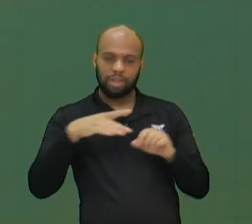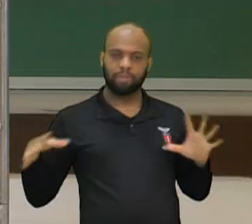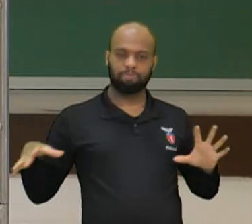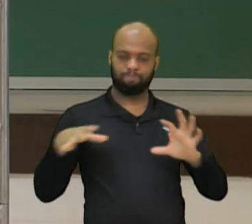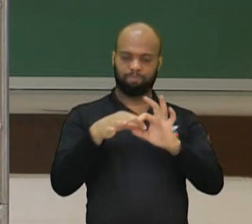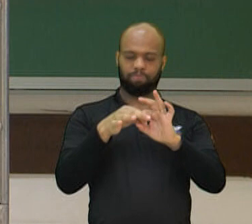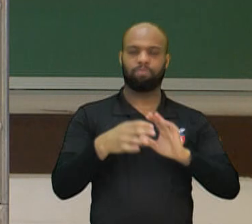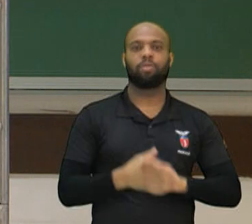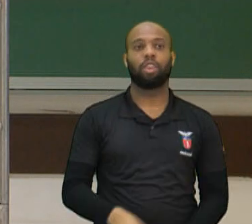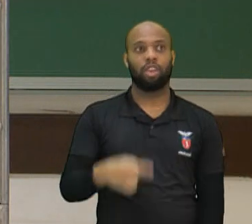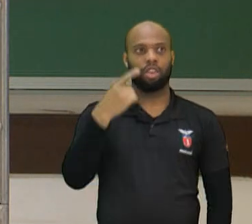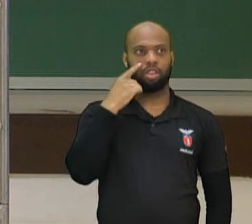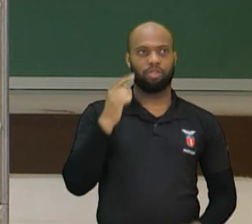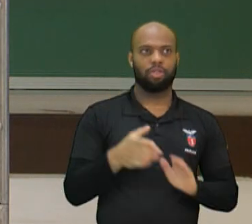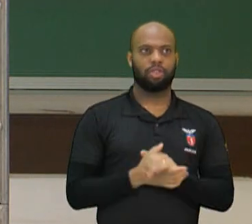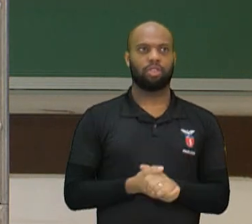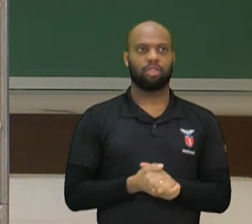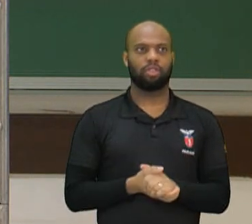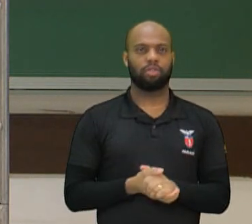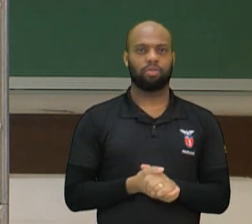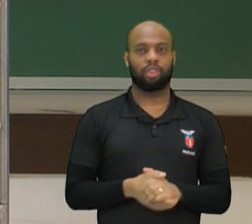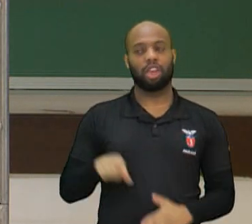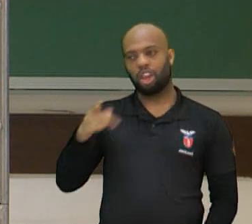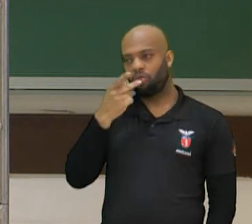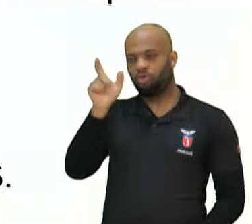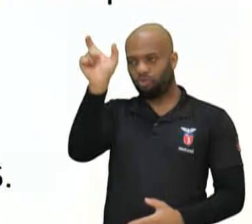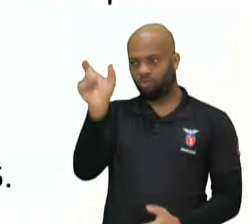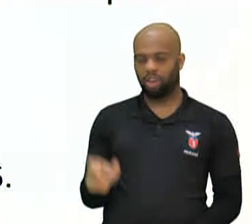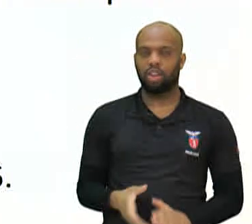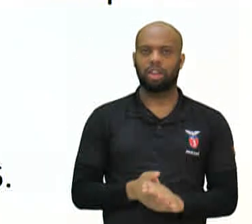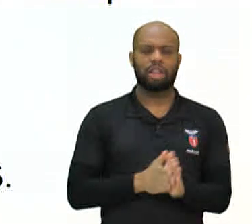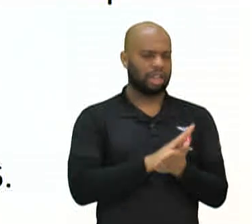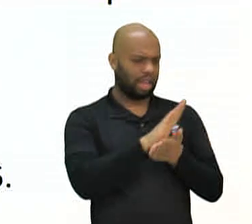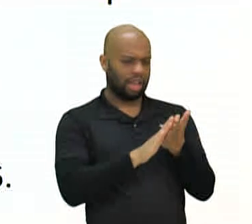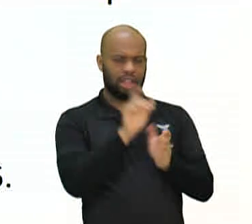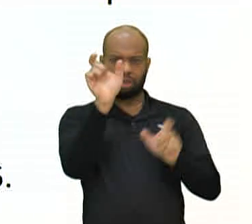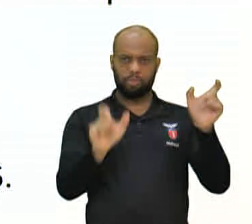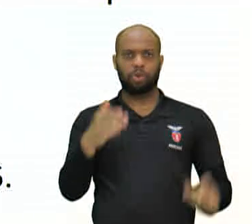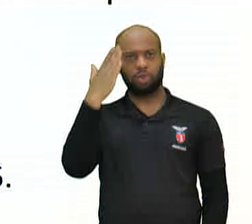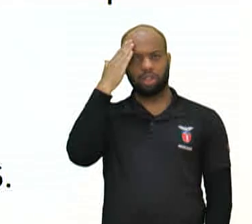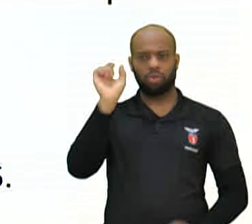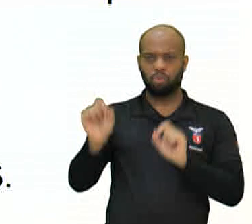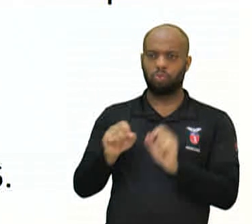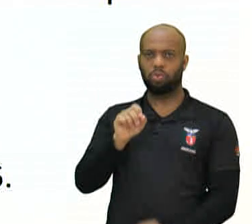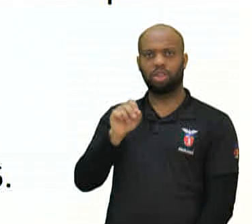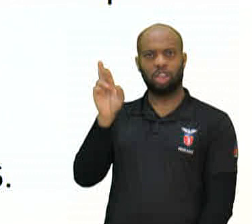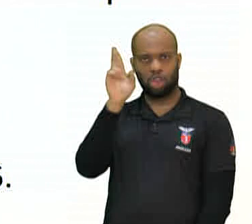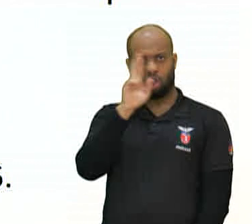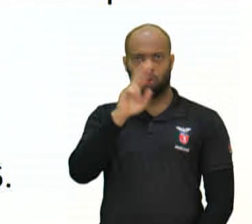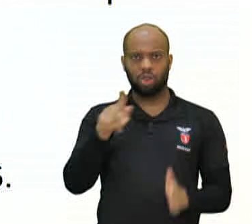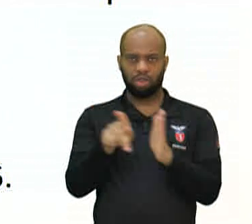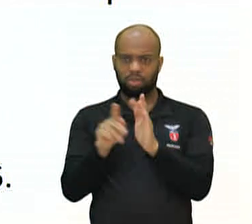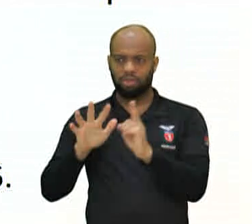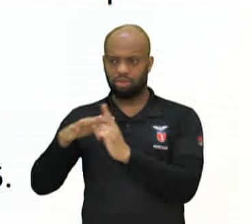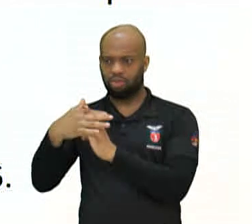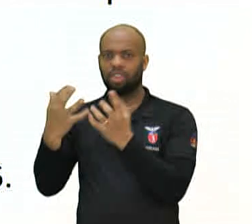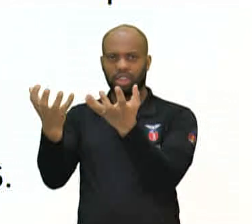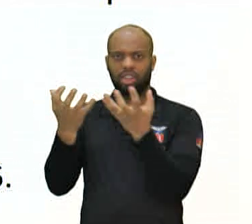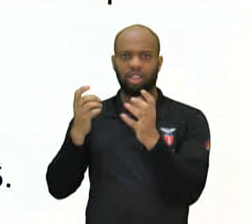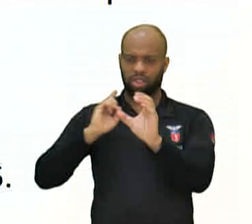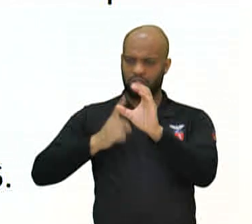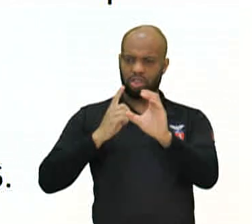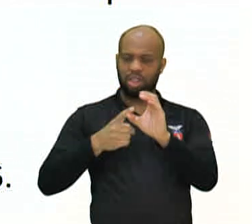aliados. Vejamos. Churchill disse: "Ninguém sabe o que a Rússia soviética e sua organização comunista